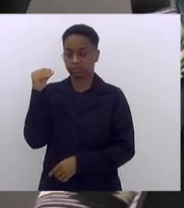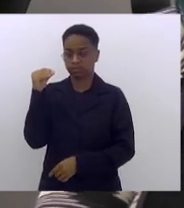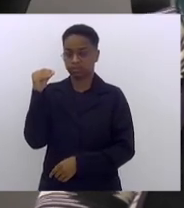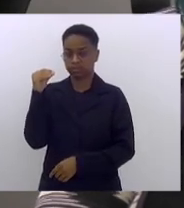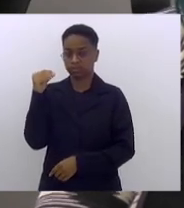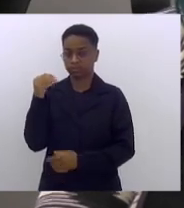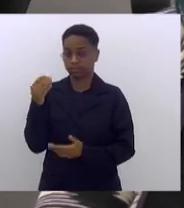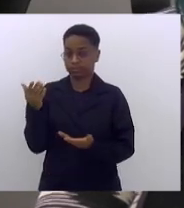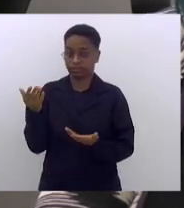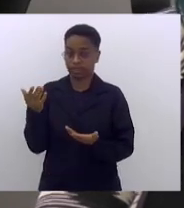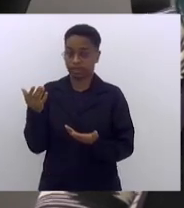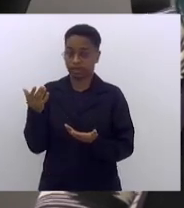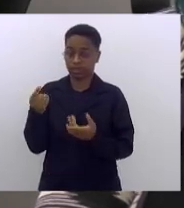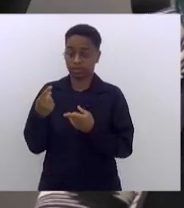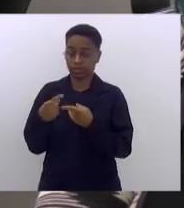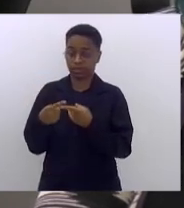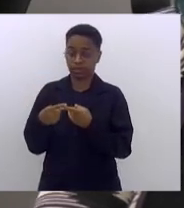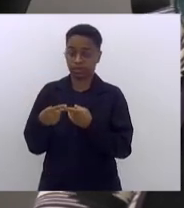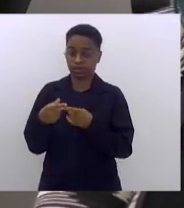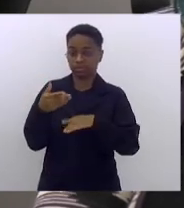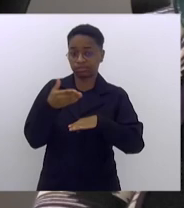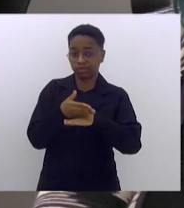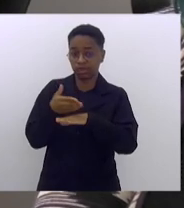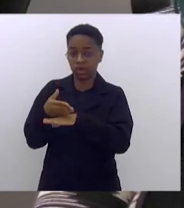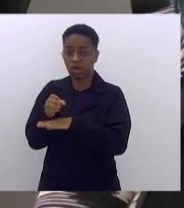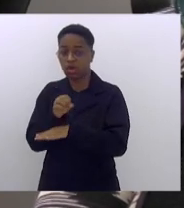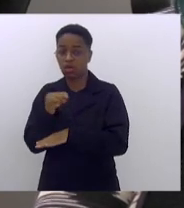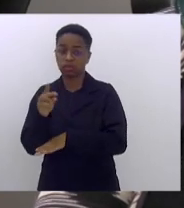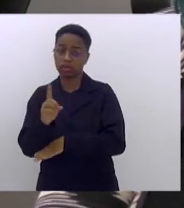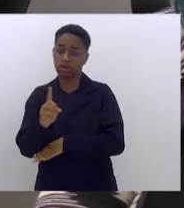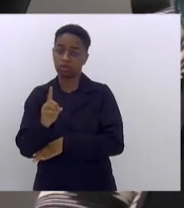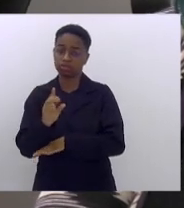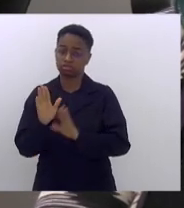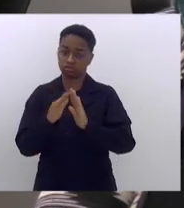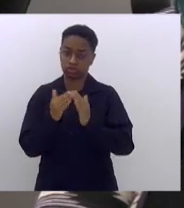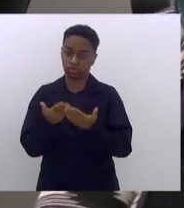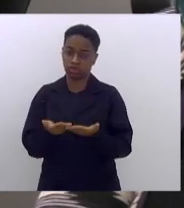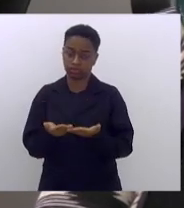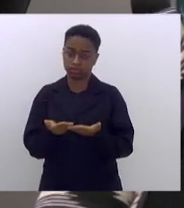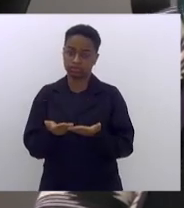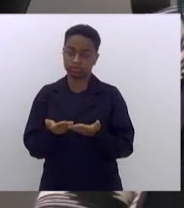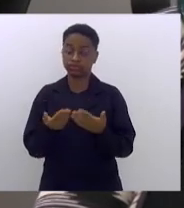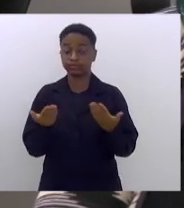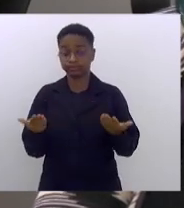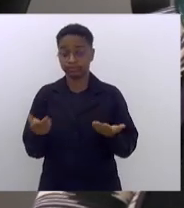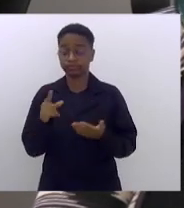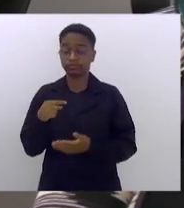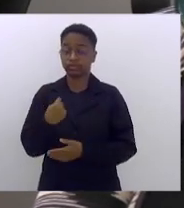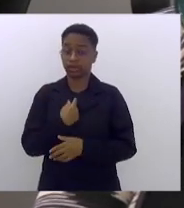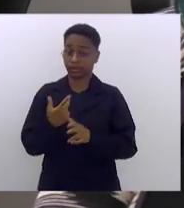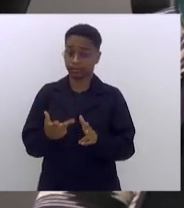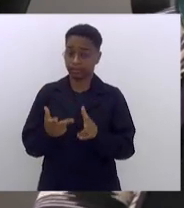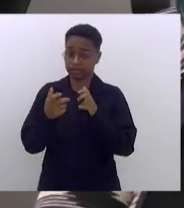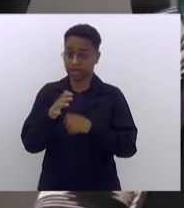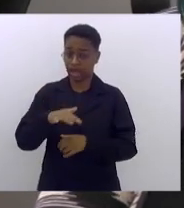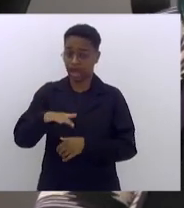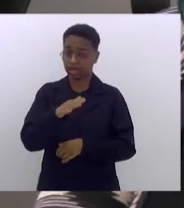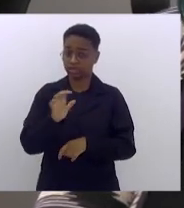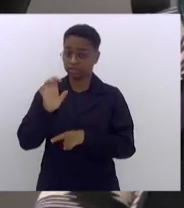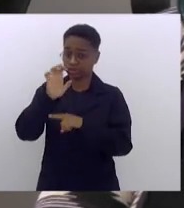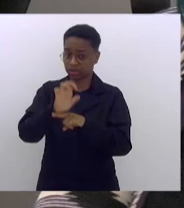que, né, frequentam ou não frequentam as nossas escolas públicas. E a gente tem uma realidade na rede estadual de